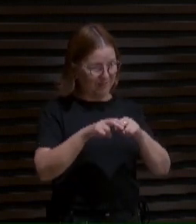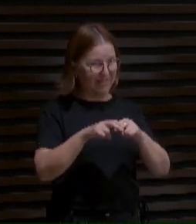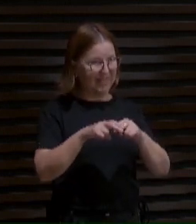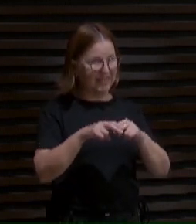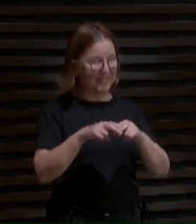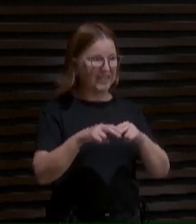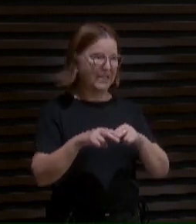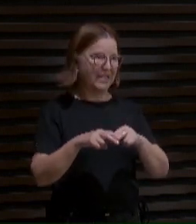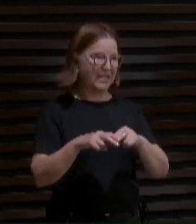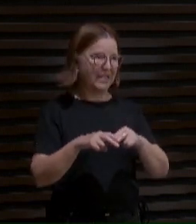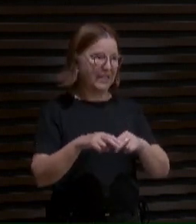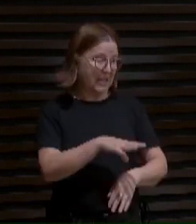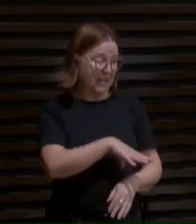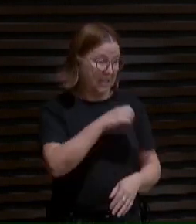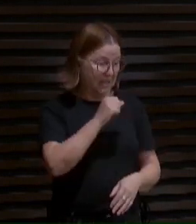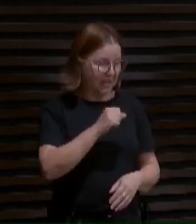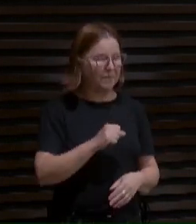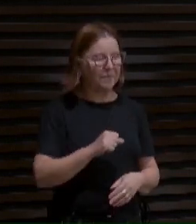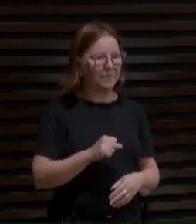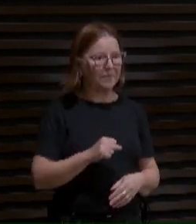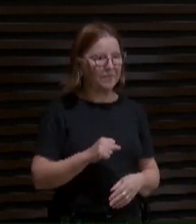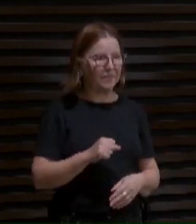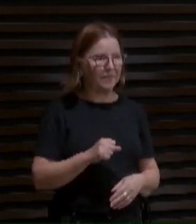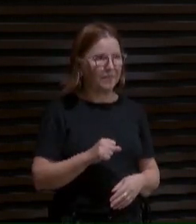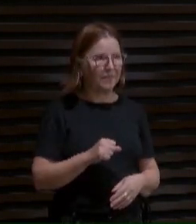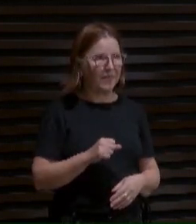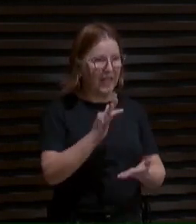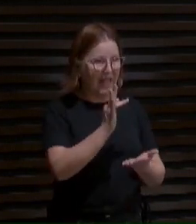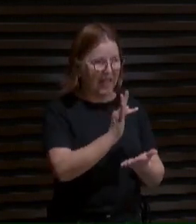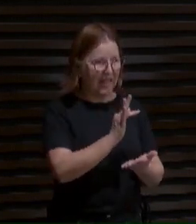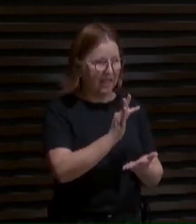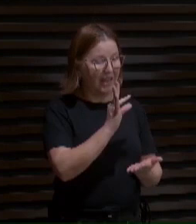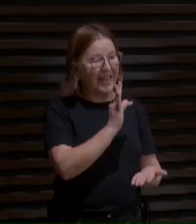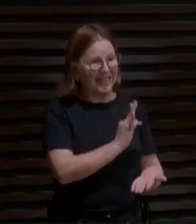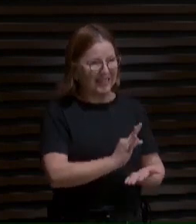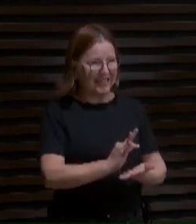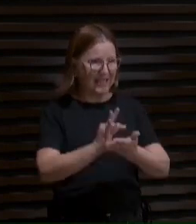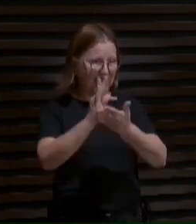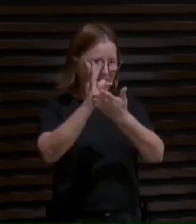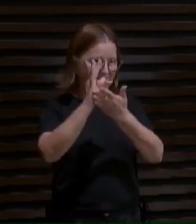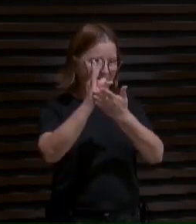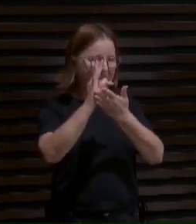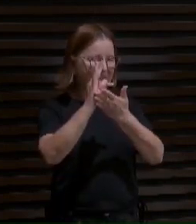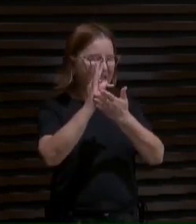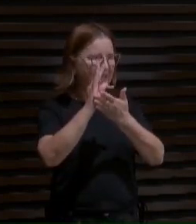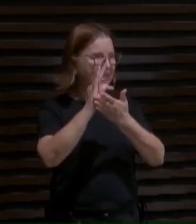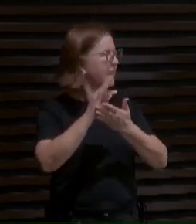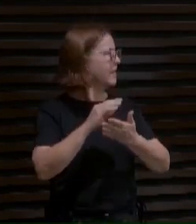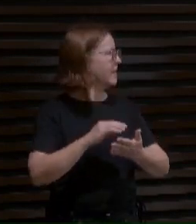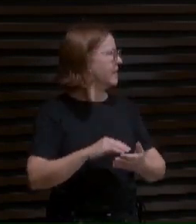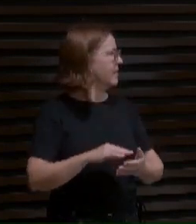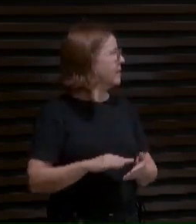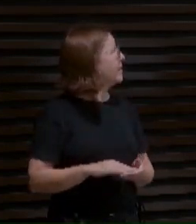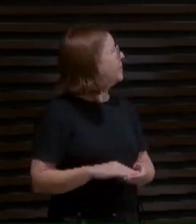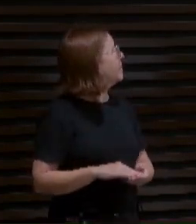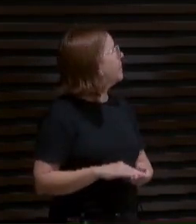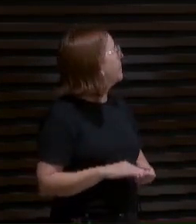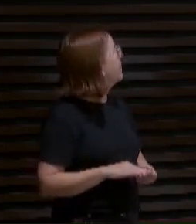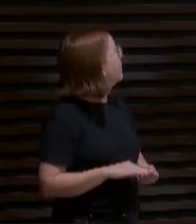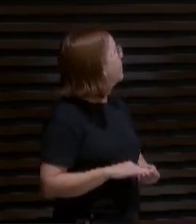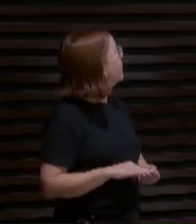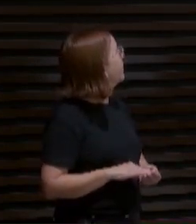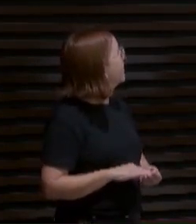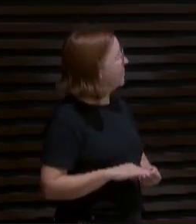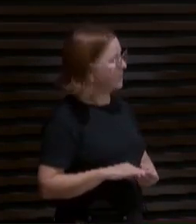Vamos pegar Tessalonicenses capítulo 1, versículo 10. Talvez uns que admitem,